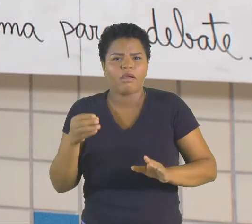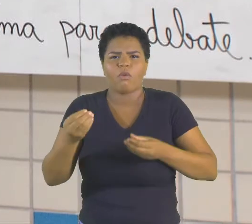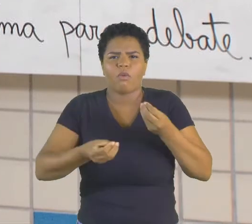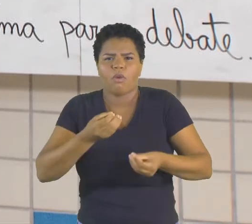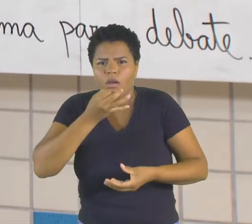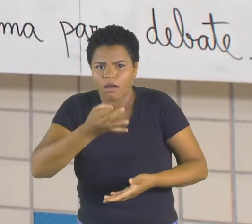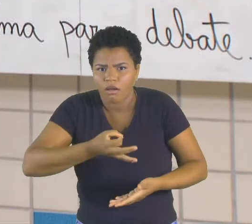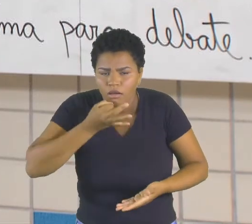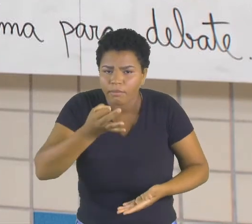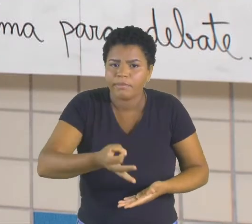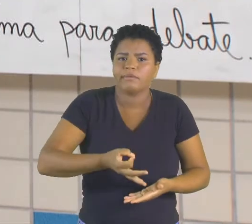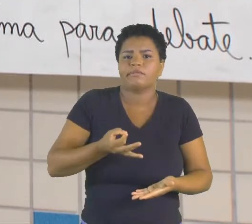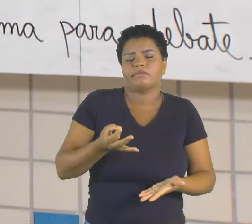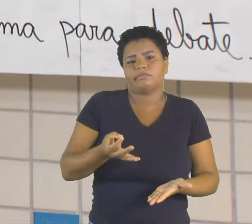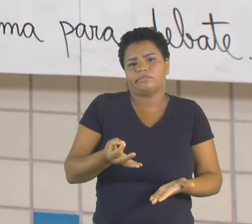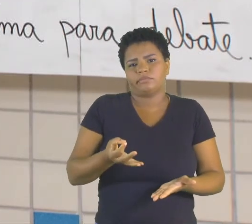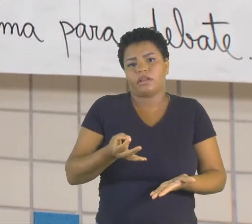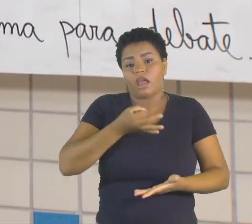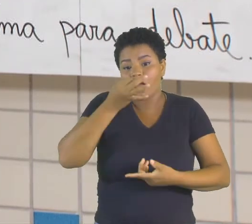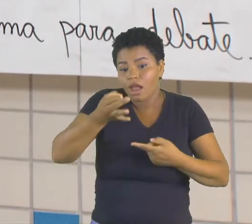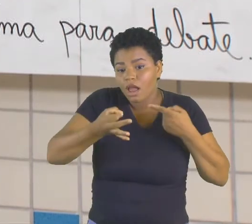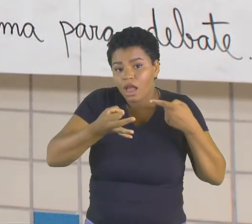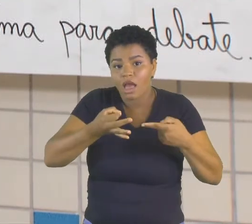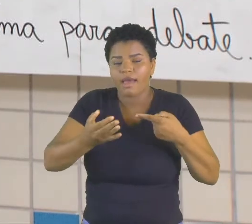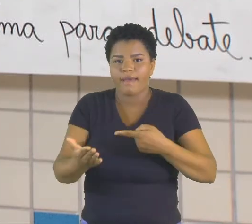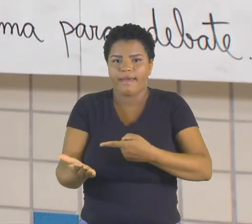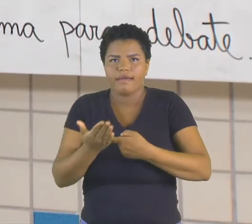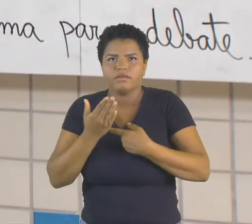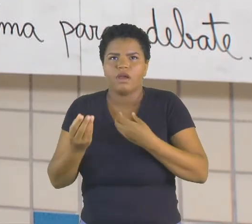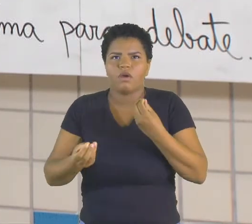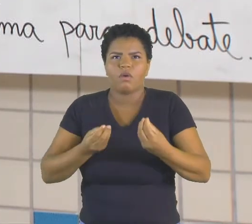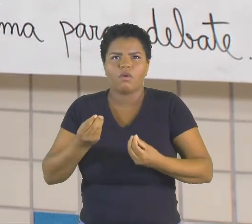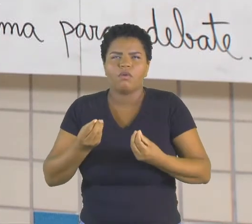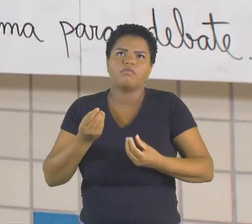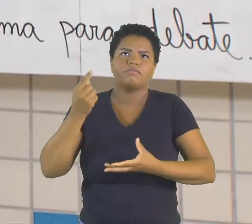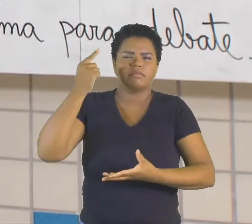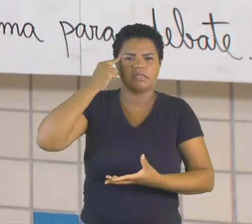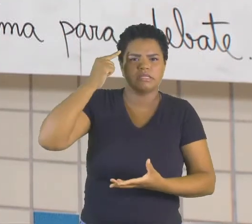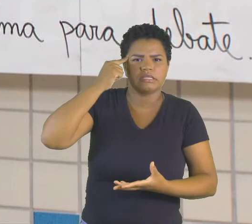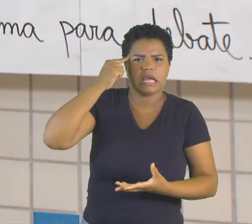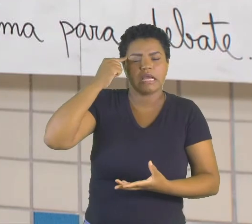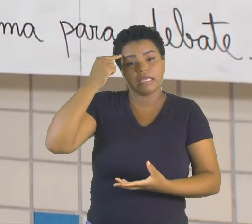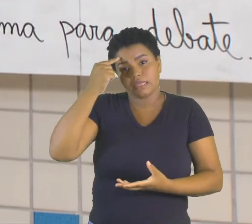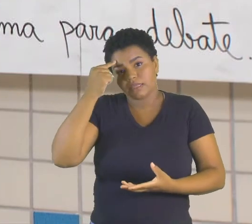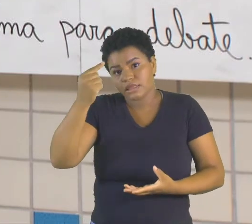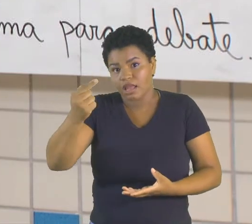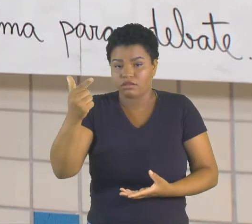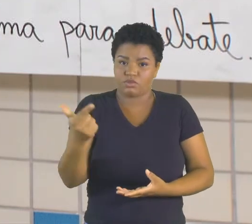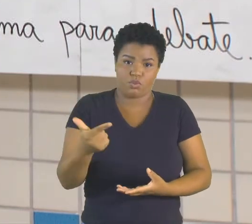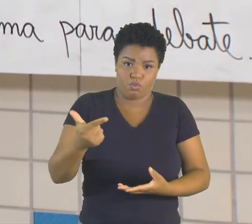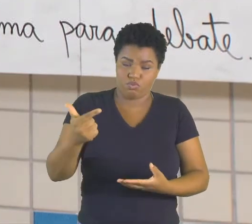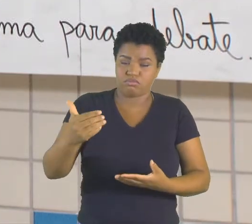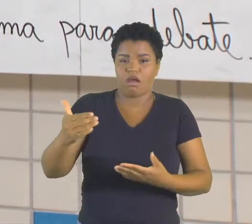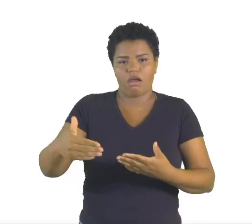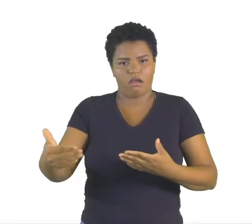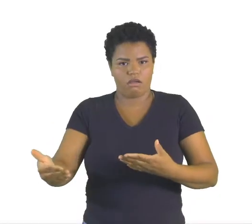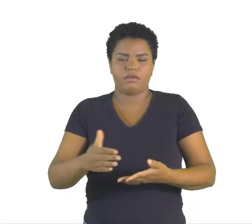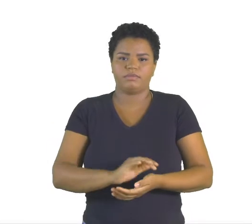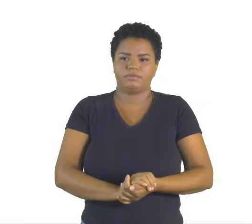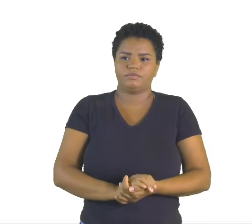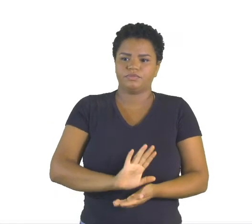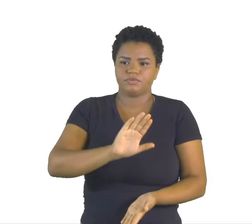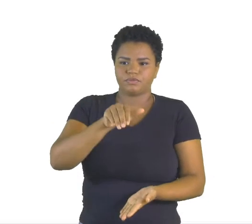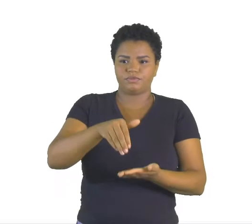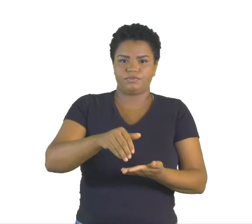A argumentação, ela vai te ajudar a pensar, né, nessas ideias secundárias. E por último, que está